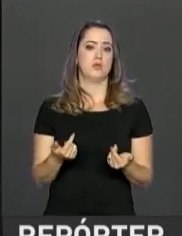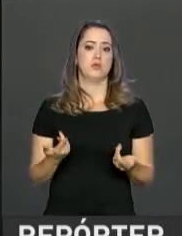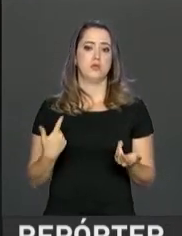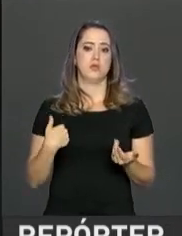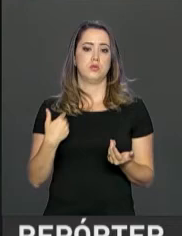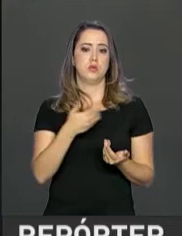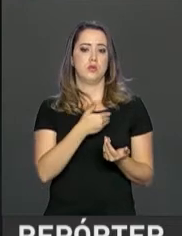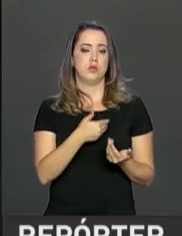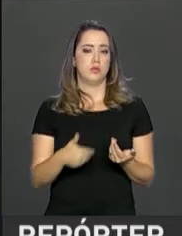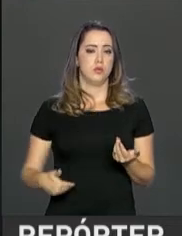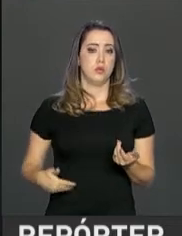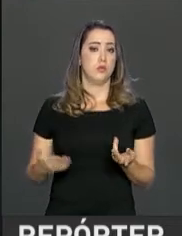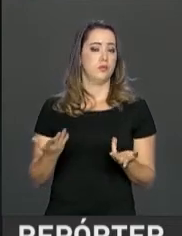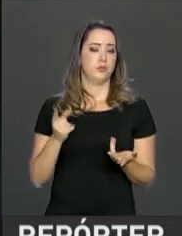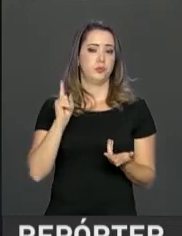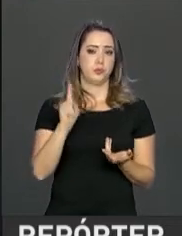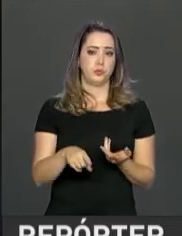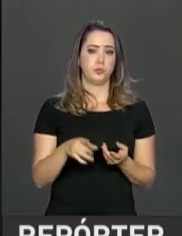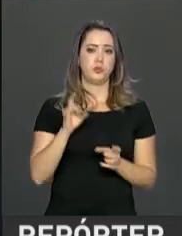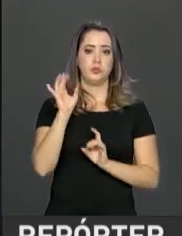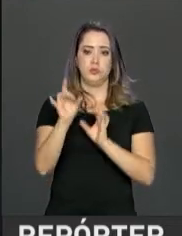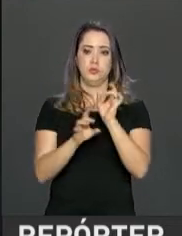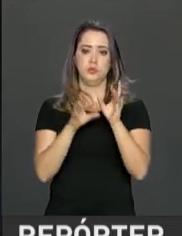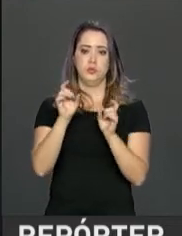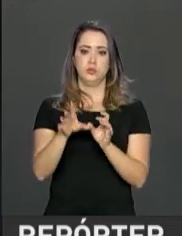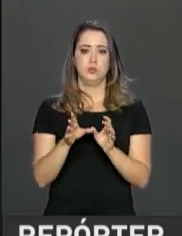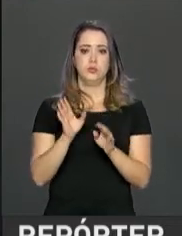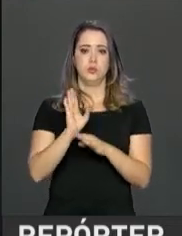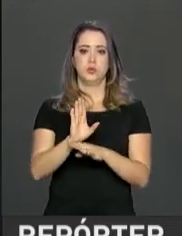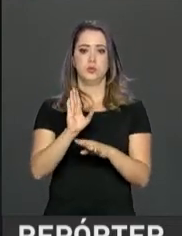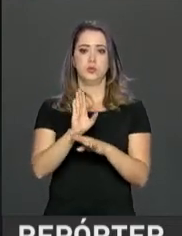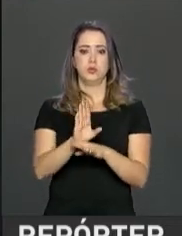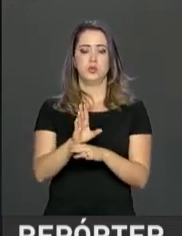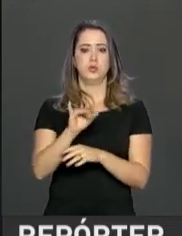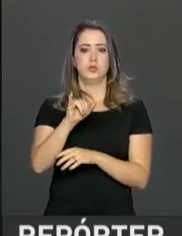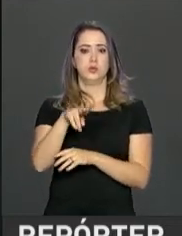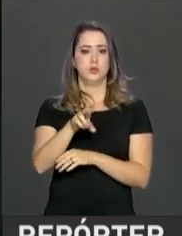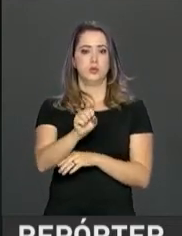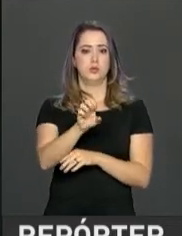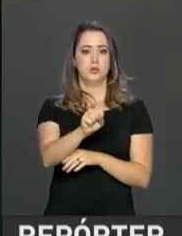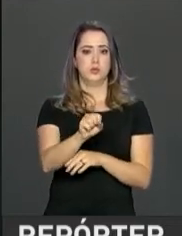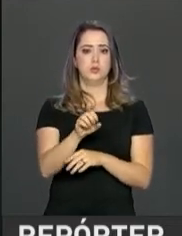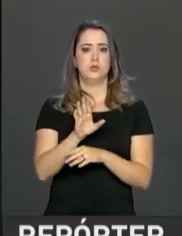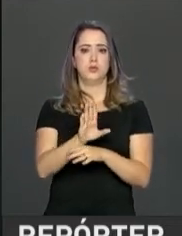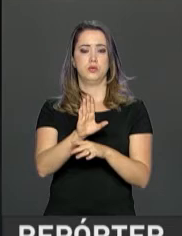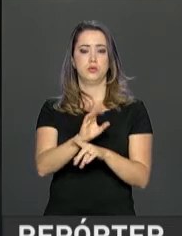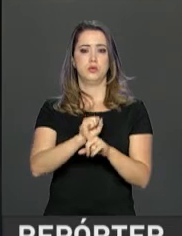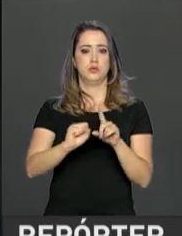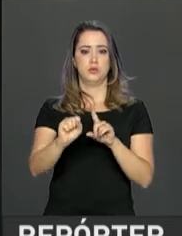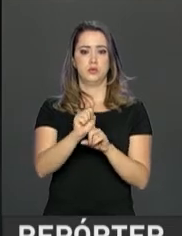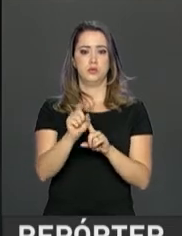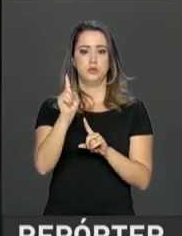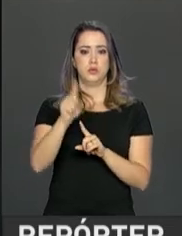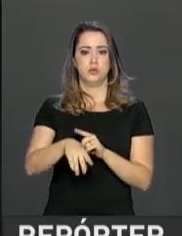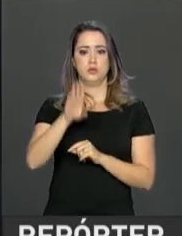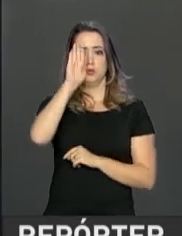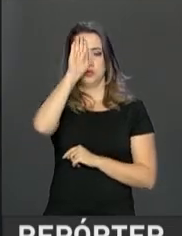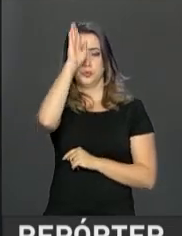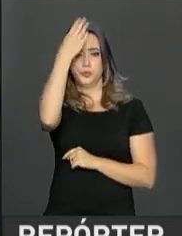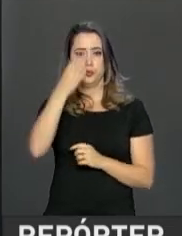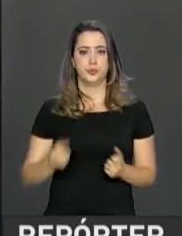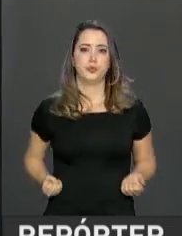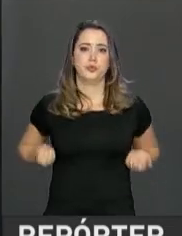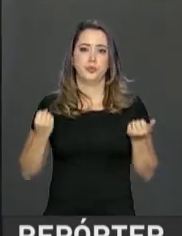públicas especialmente as relacionadas com benefícios previdenciários e assistenciais que são a principal despesa